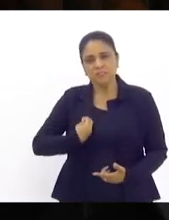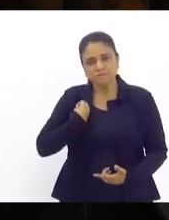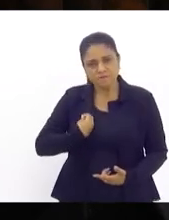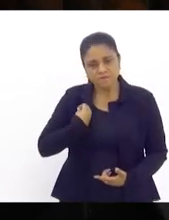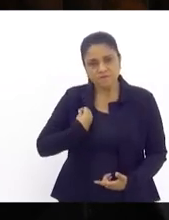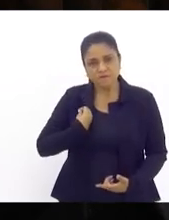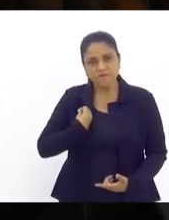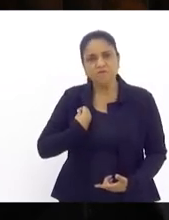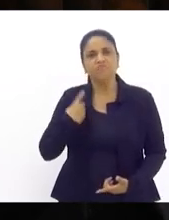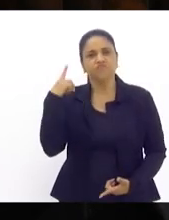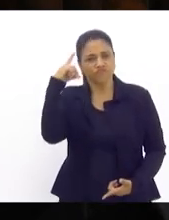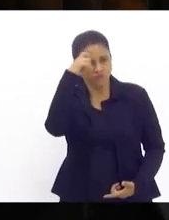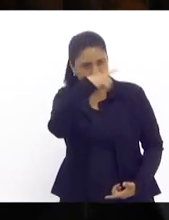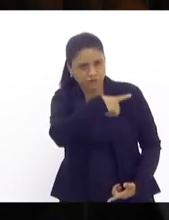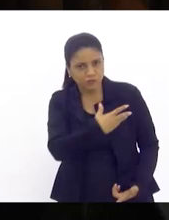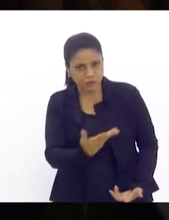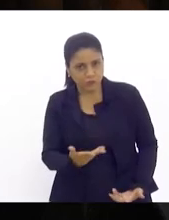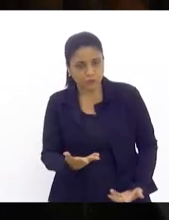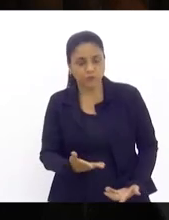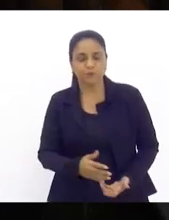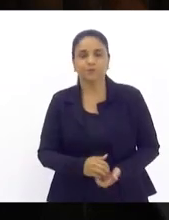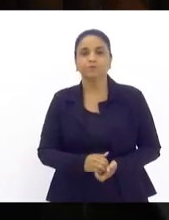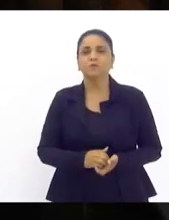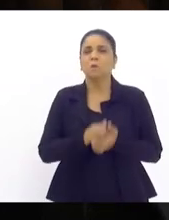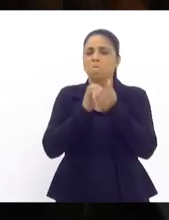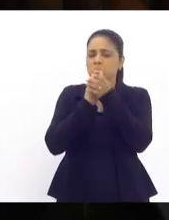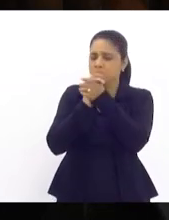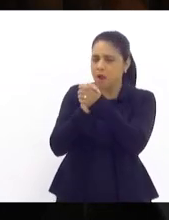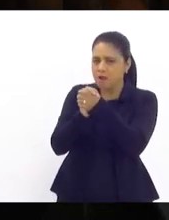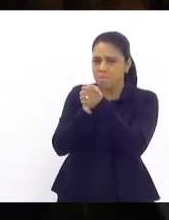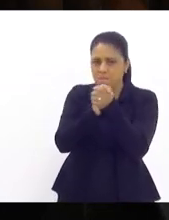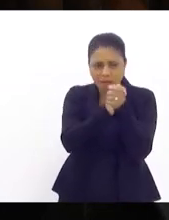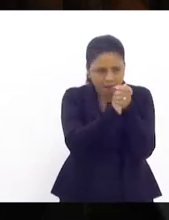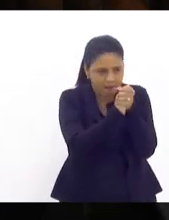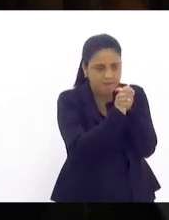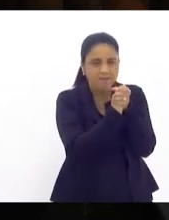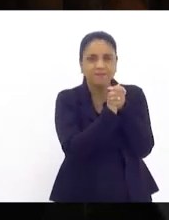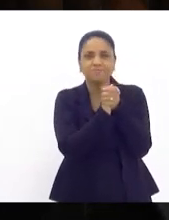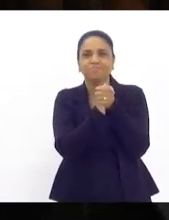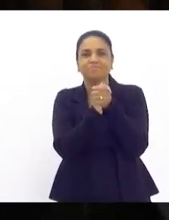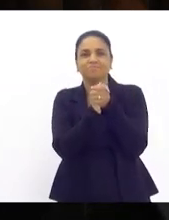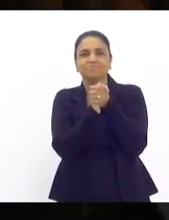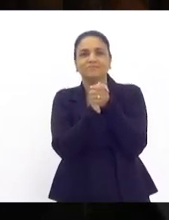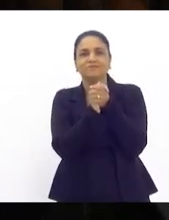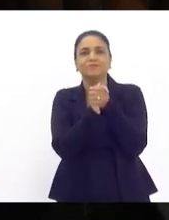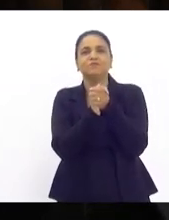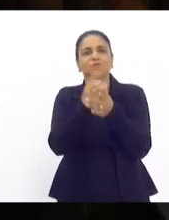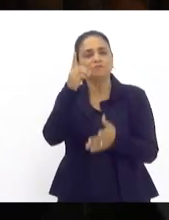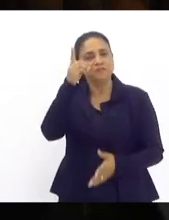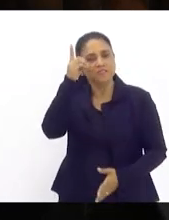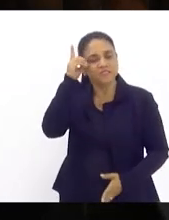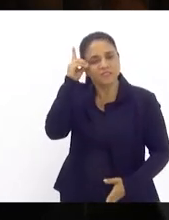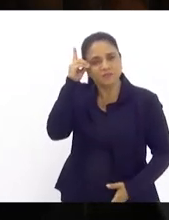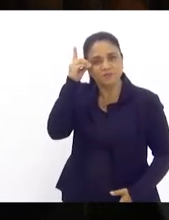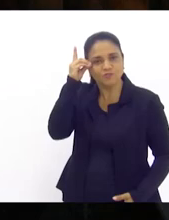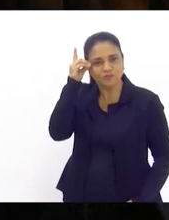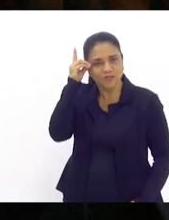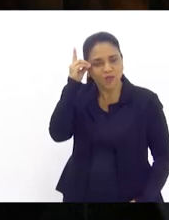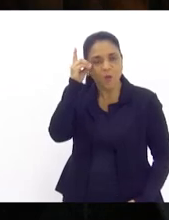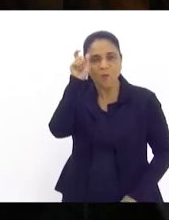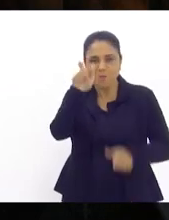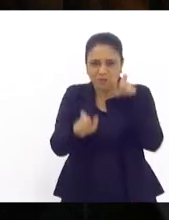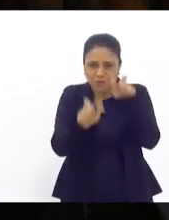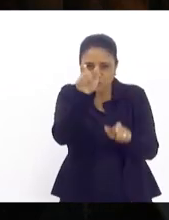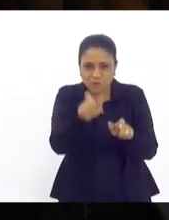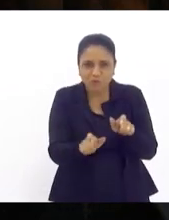realidade difícil. Então, hoje eu queria dar parabéns às pessoas com síndrome de Down, que com a sua luta